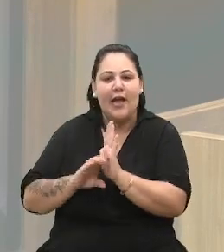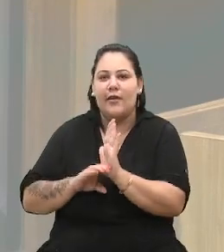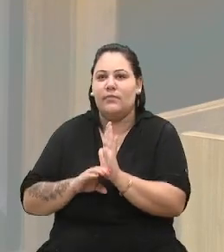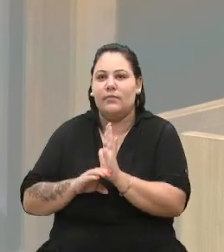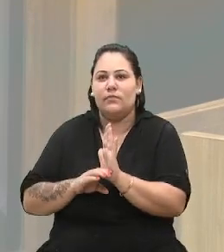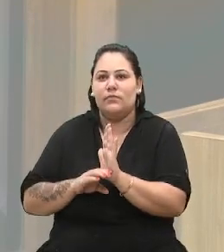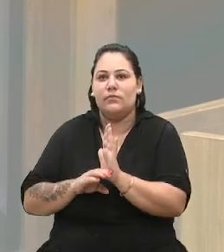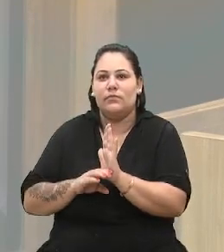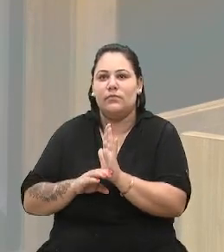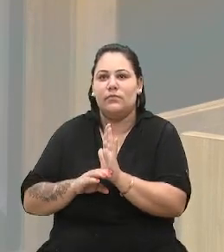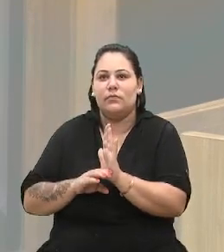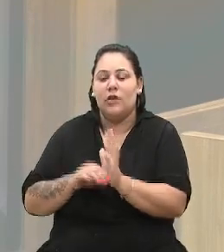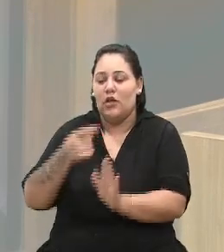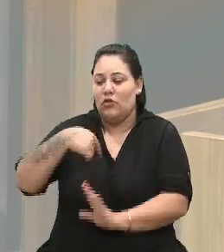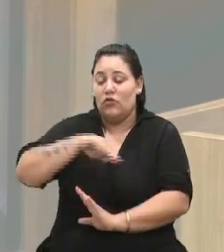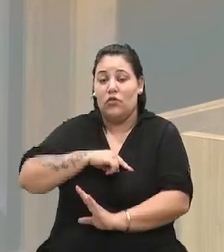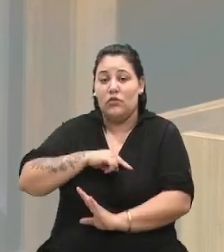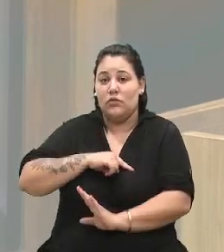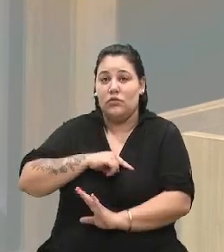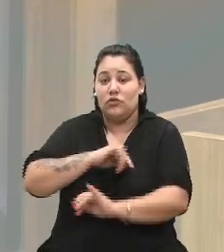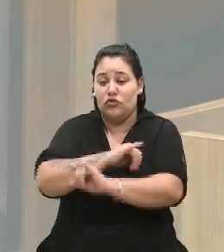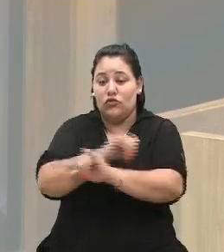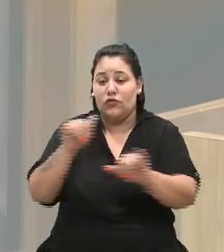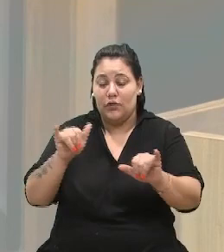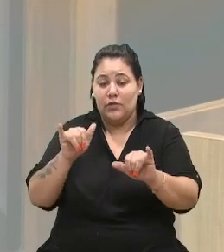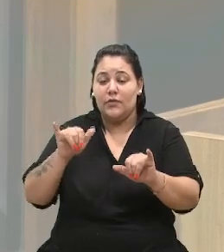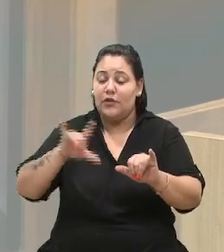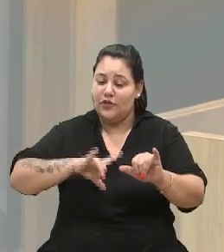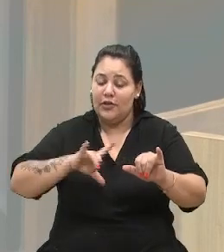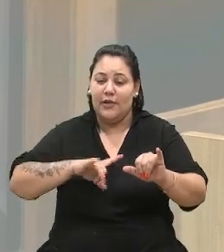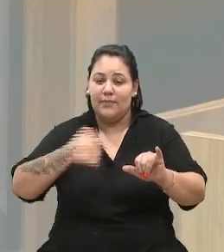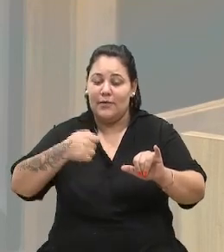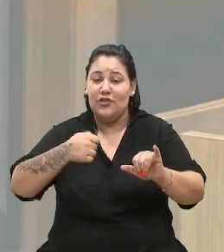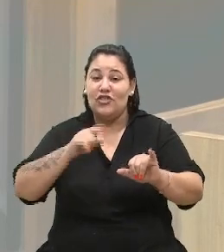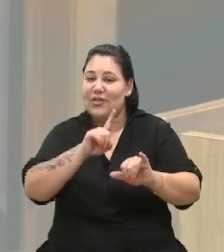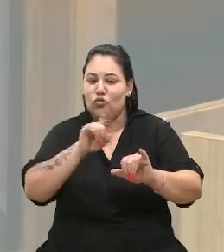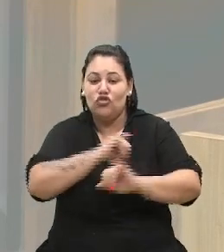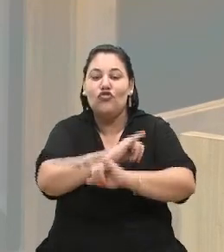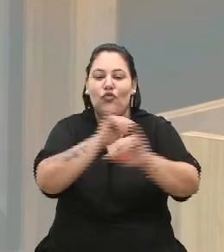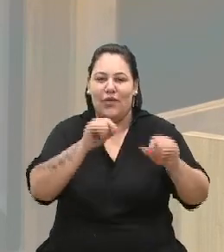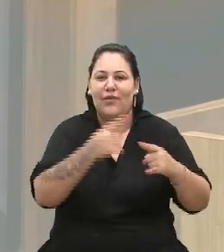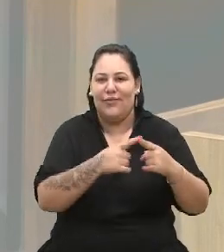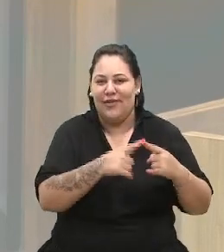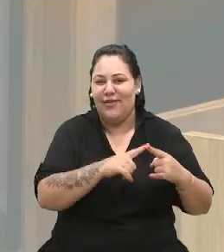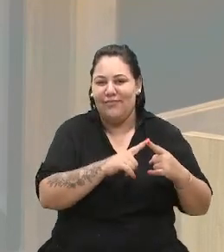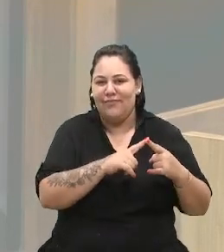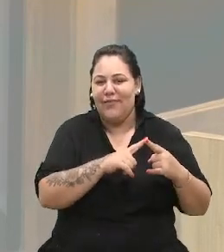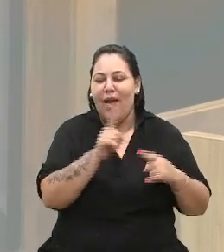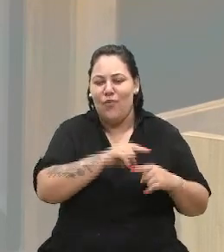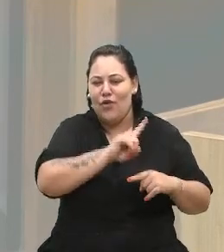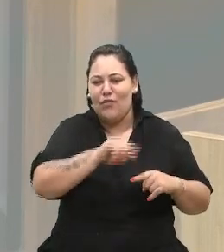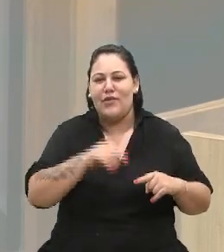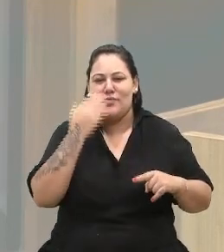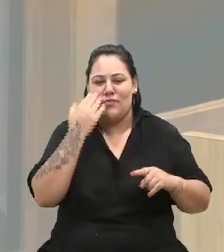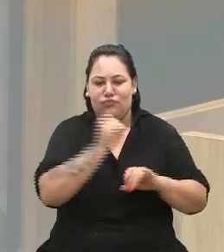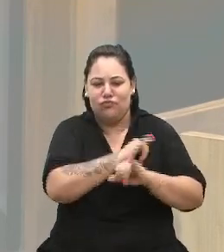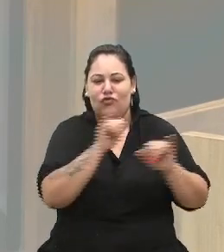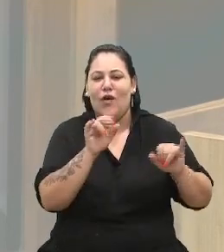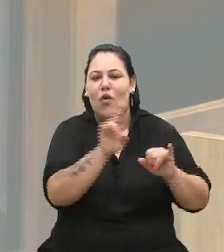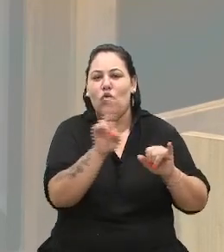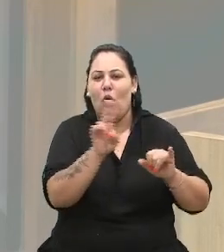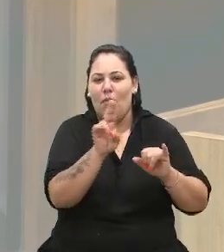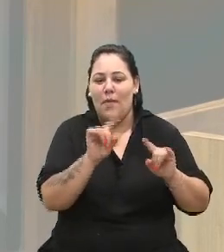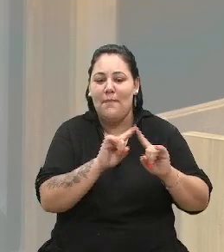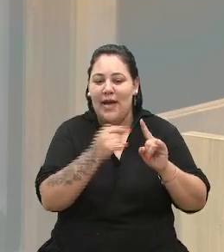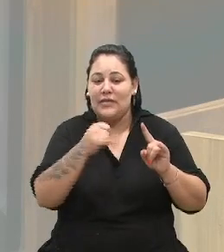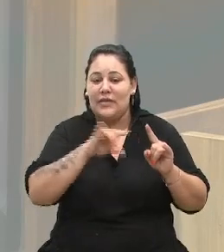essas sanções, por quê? Nós temos a vedação legal quanto a isso. Todos os processos, tanto para a proteção do profissional